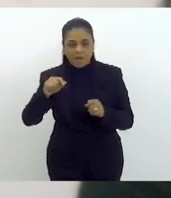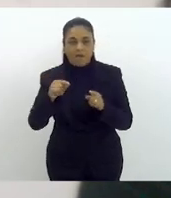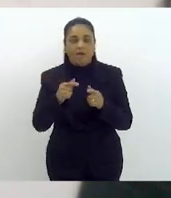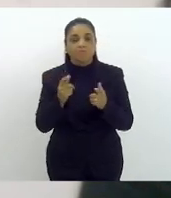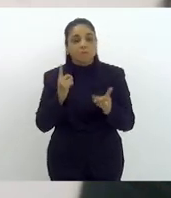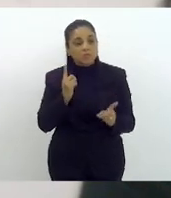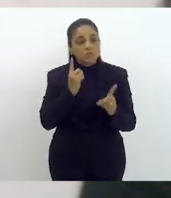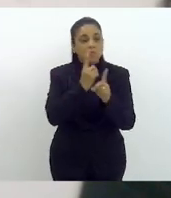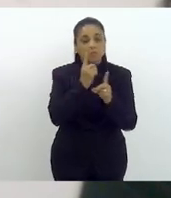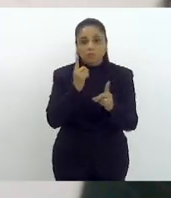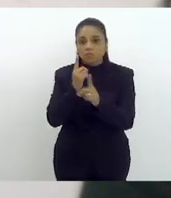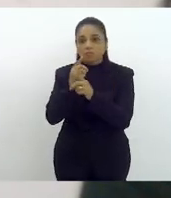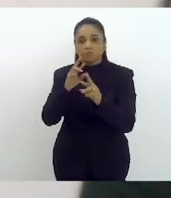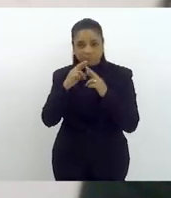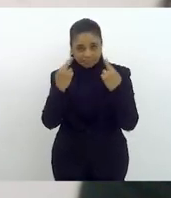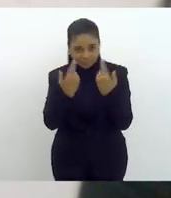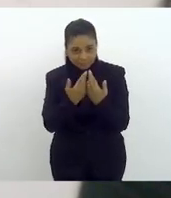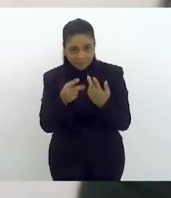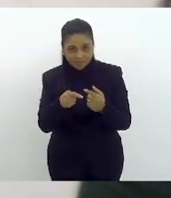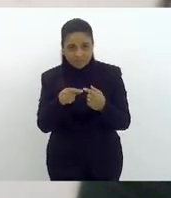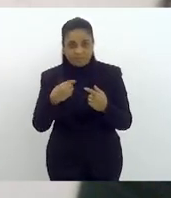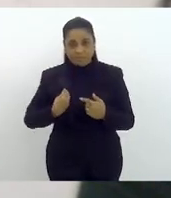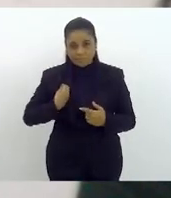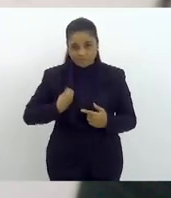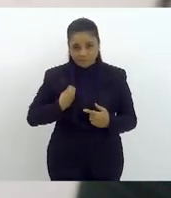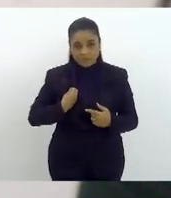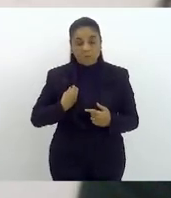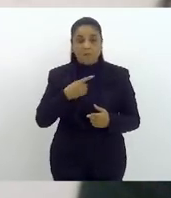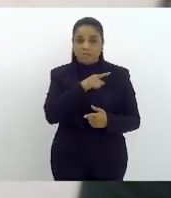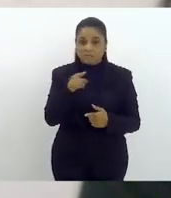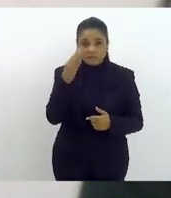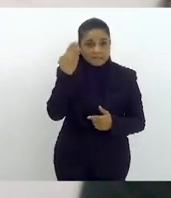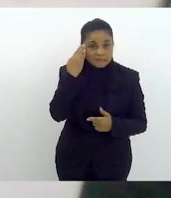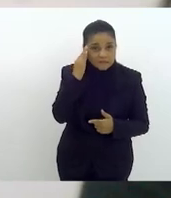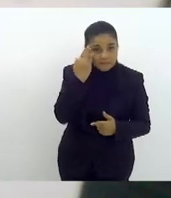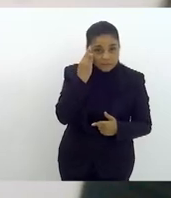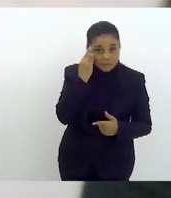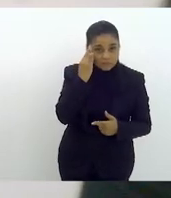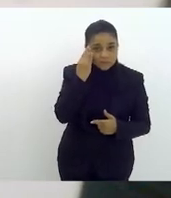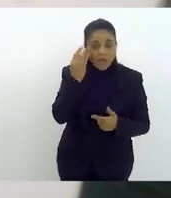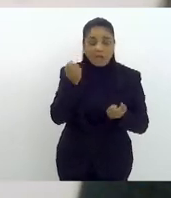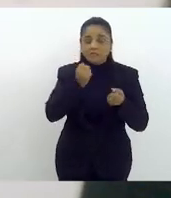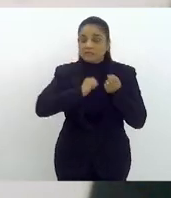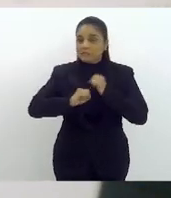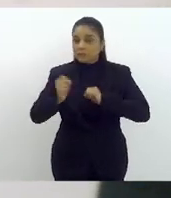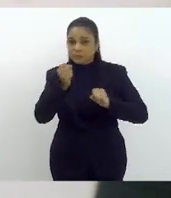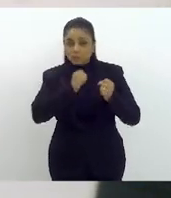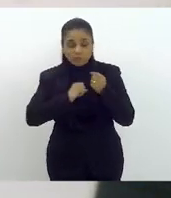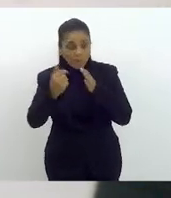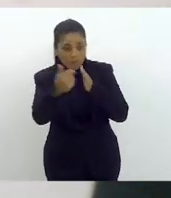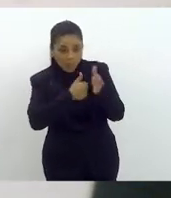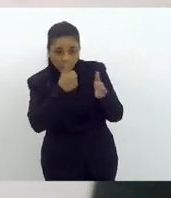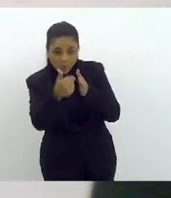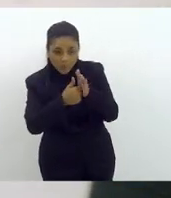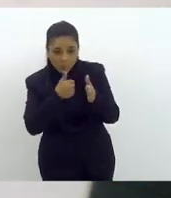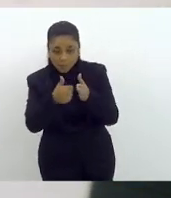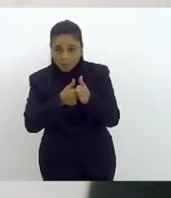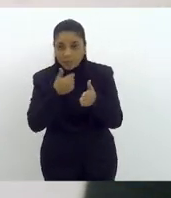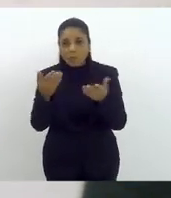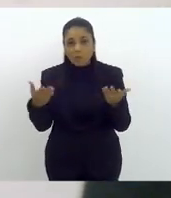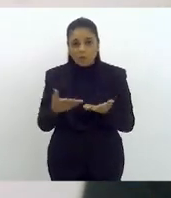mas inevitavelmente entendam que as angústias demandas e perguntas que vocês tenham hoje